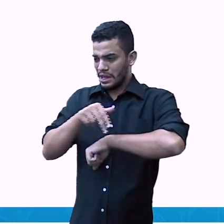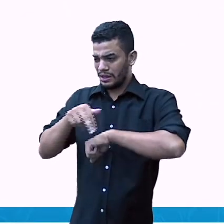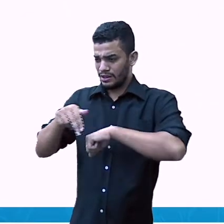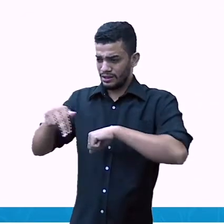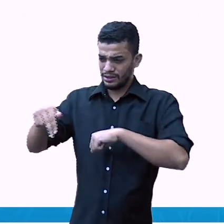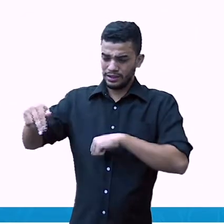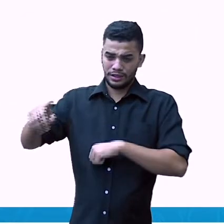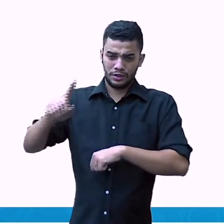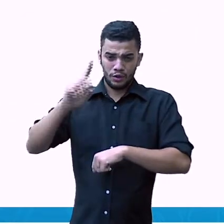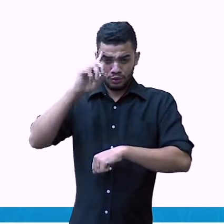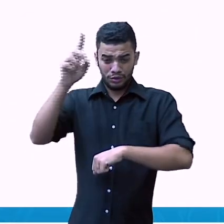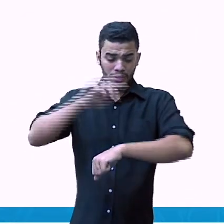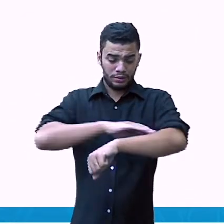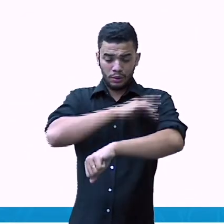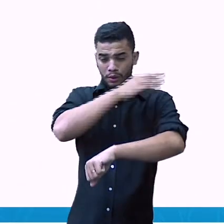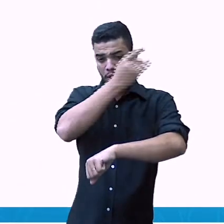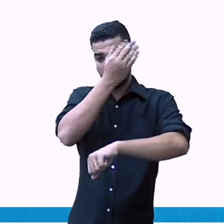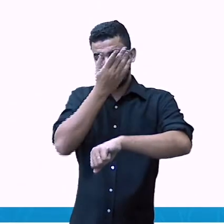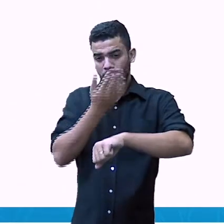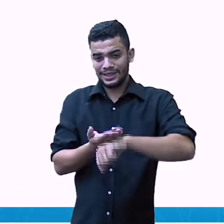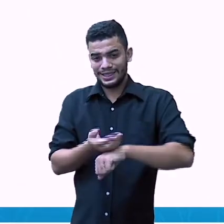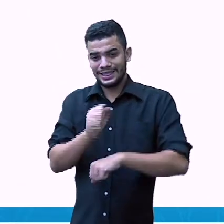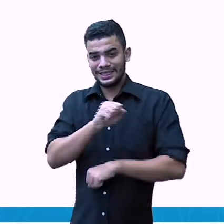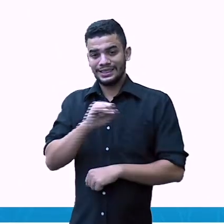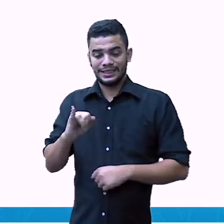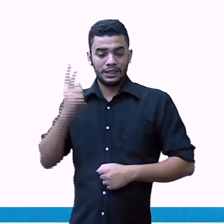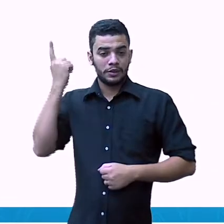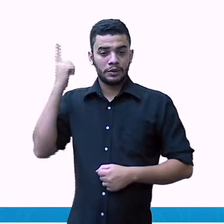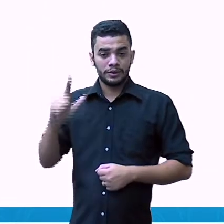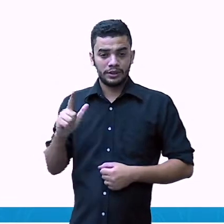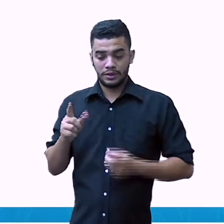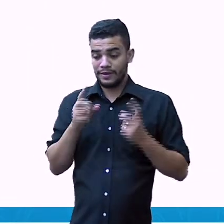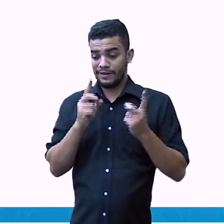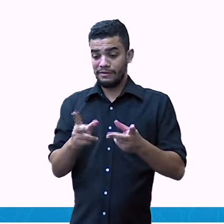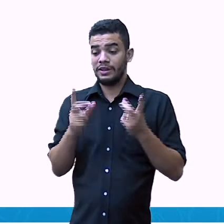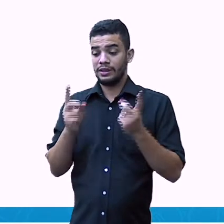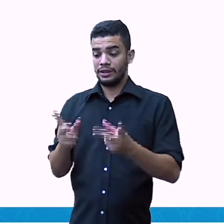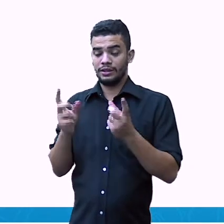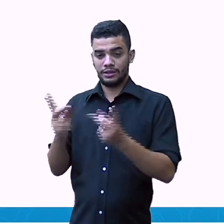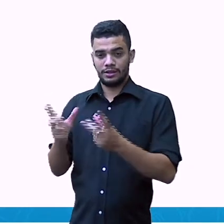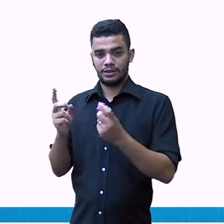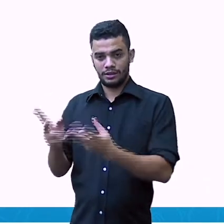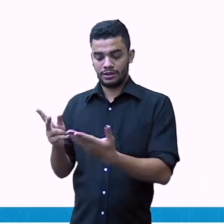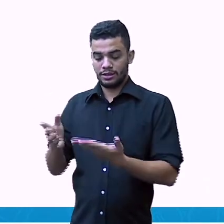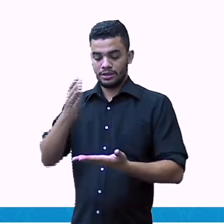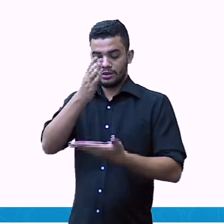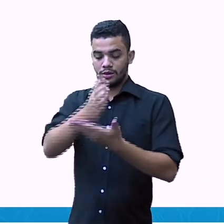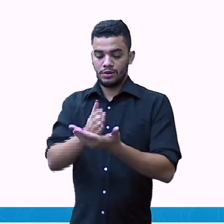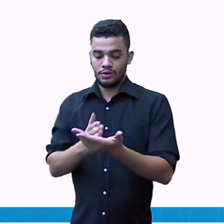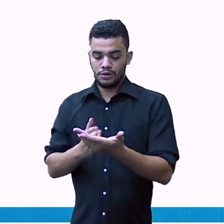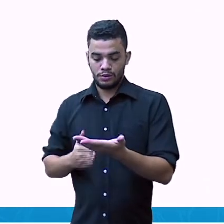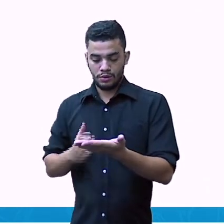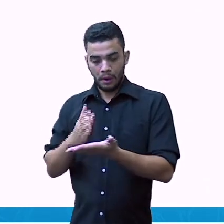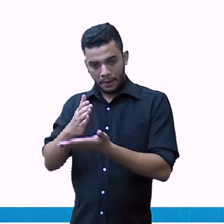ser retirado para ele ali uma parte, né? A outra parte é para a mercadoria, a própria mercadoria que